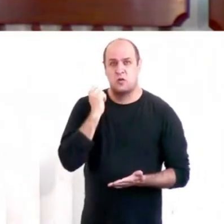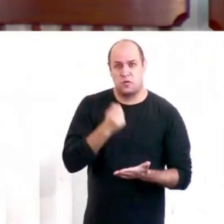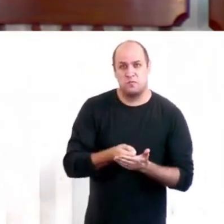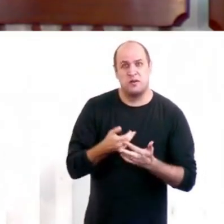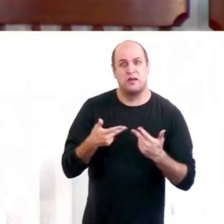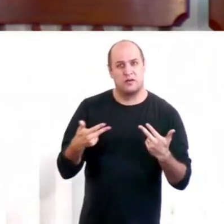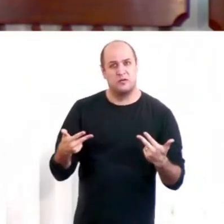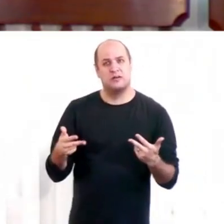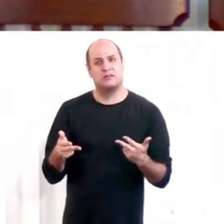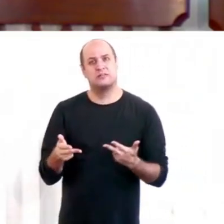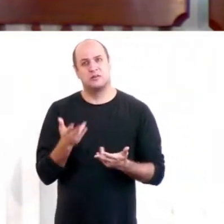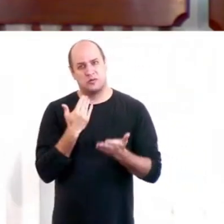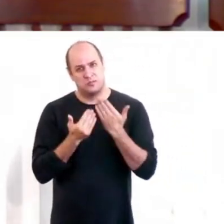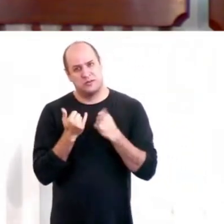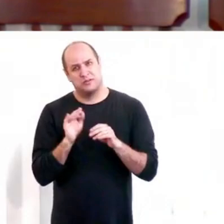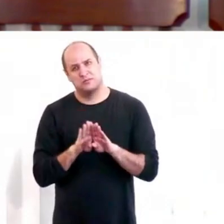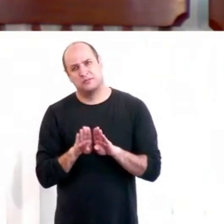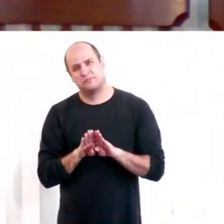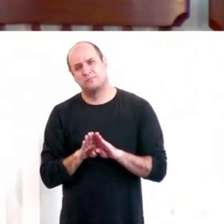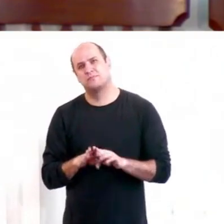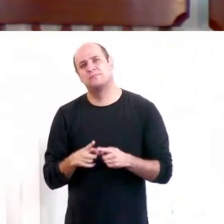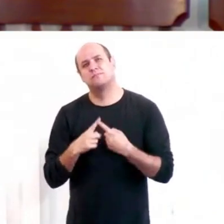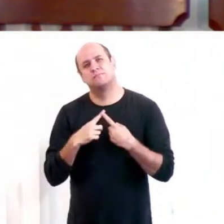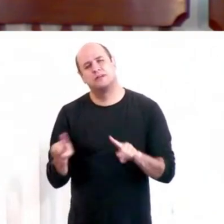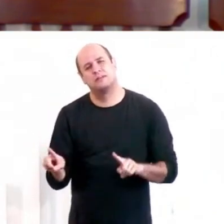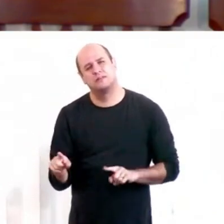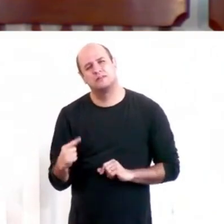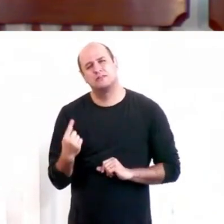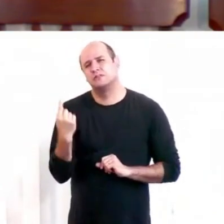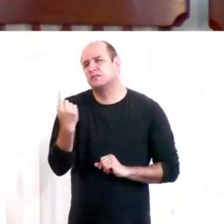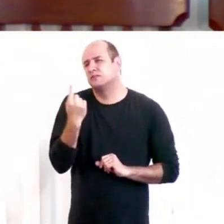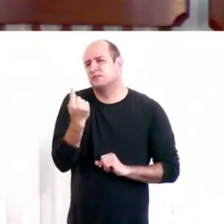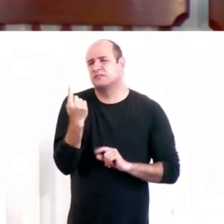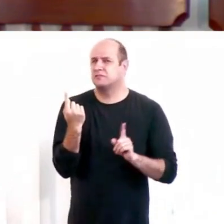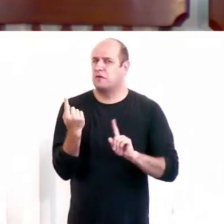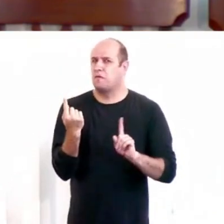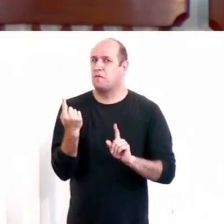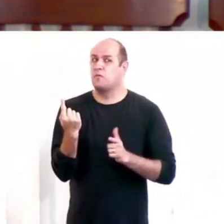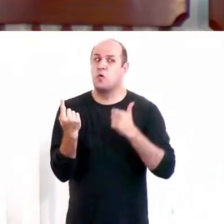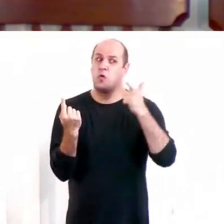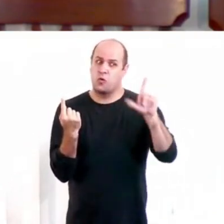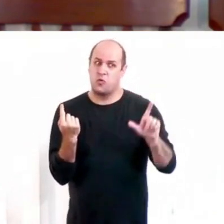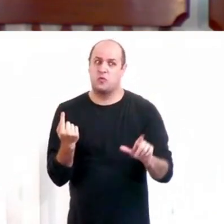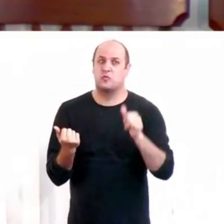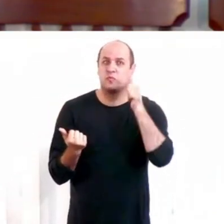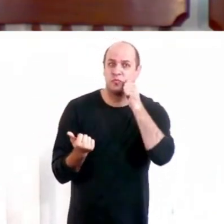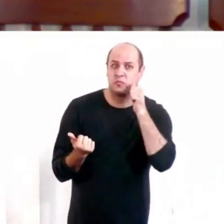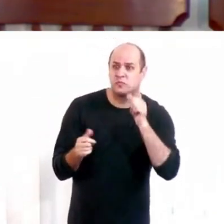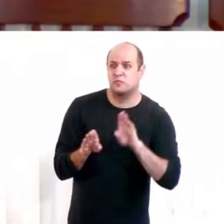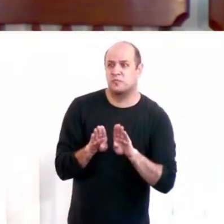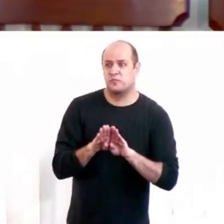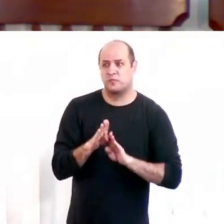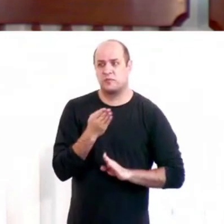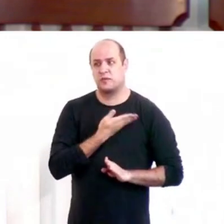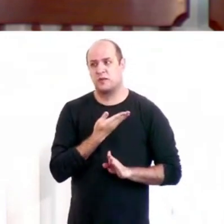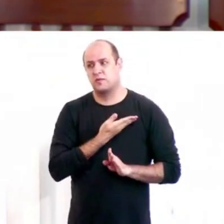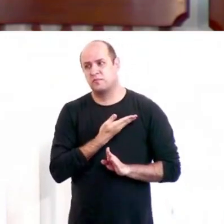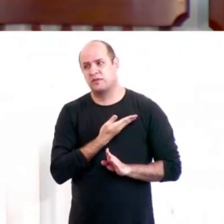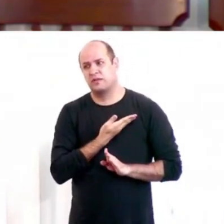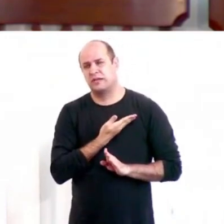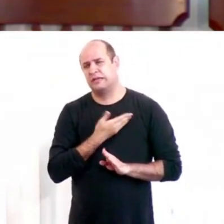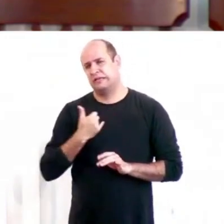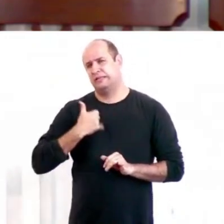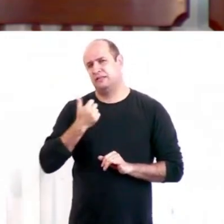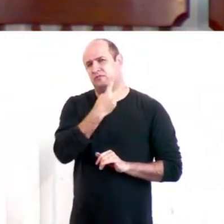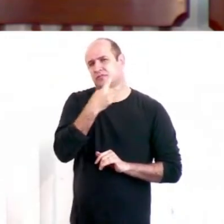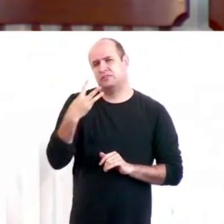vez. Mas, meus irmãos, não só ela, uma outra menina, também com o nome da minha filha Esther. A menina tem 23